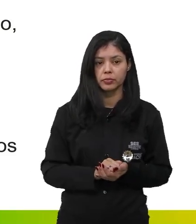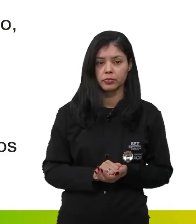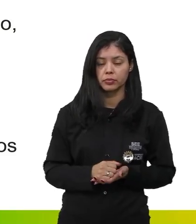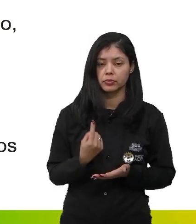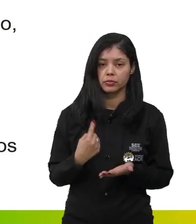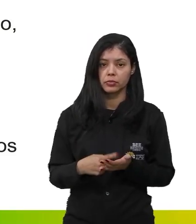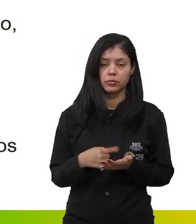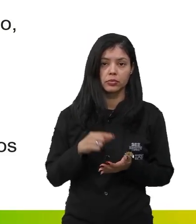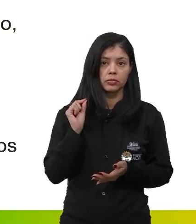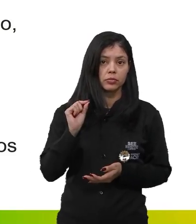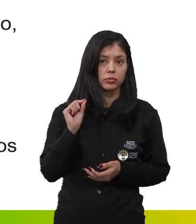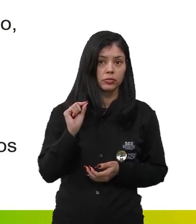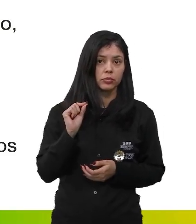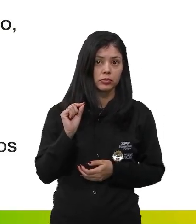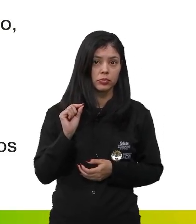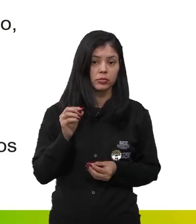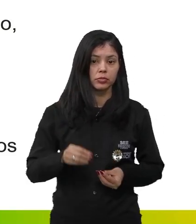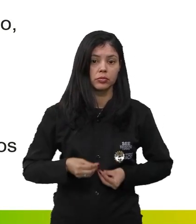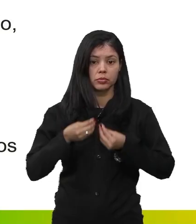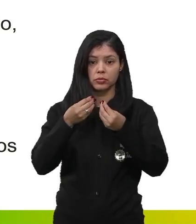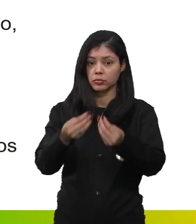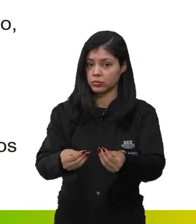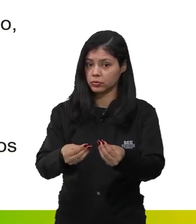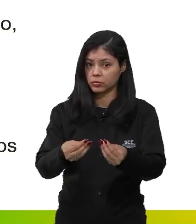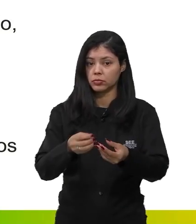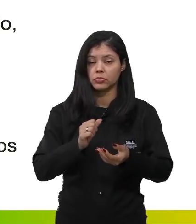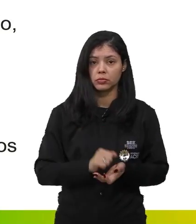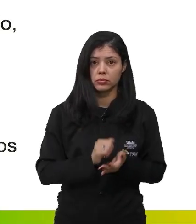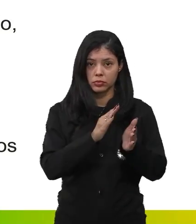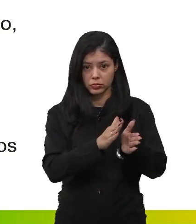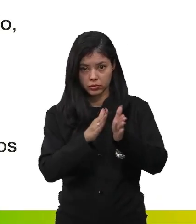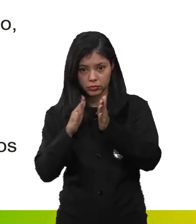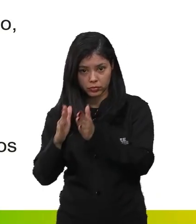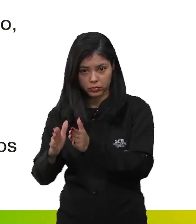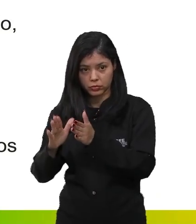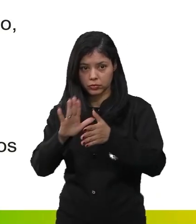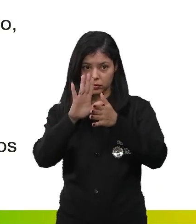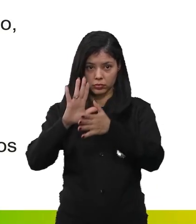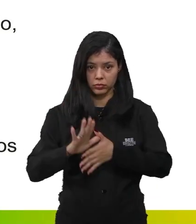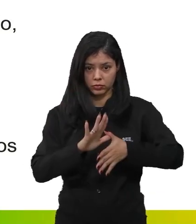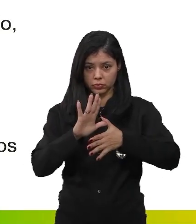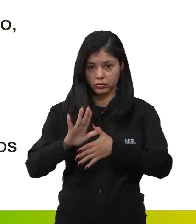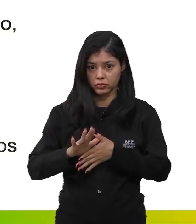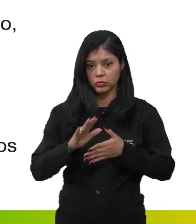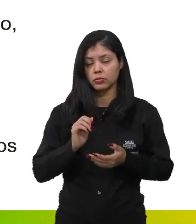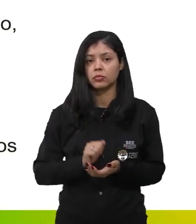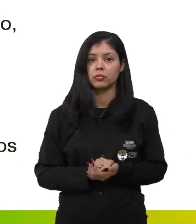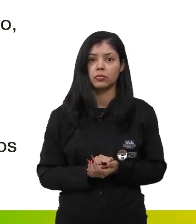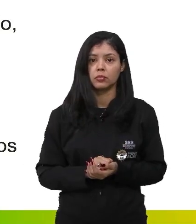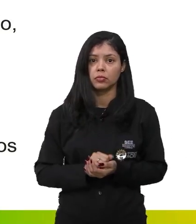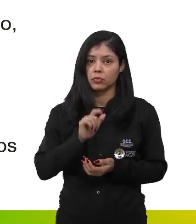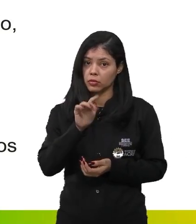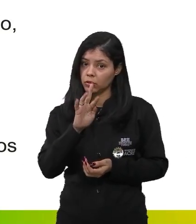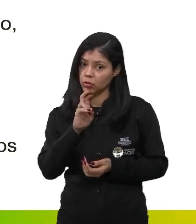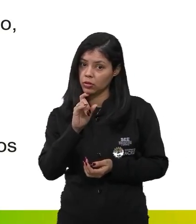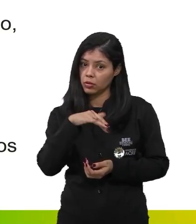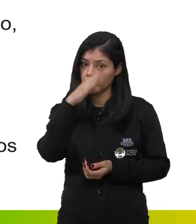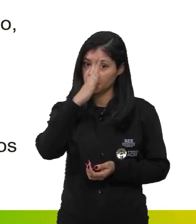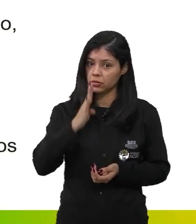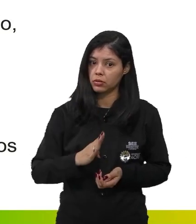de Tordesilhas cedeu aos portugueses uma parte da América, e essa parte da América é o litoral